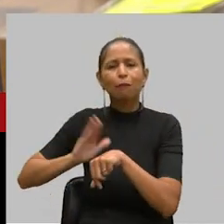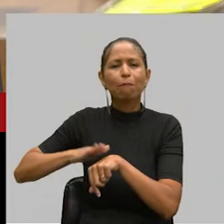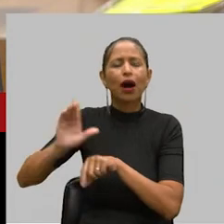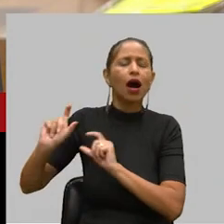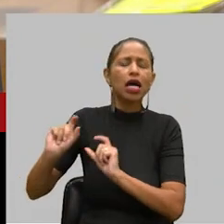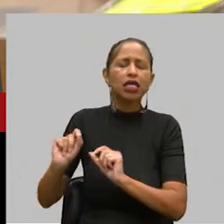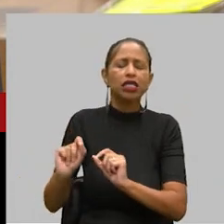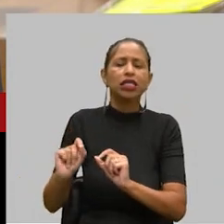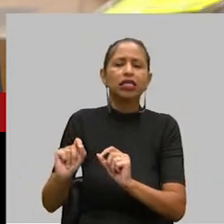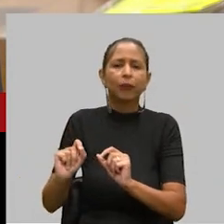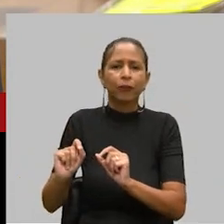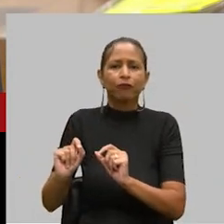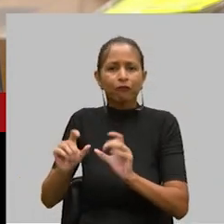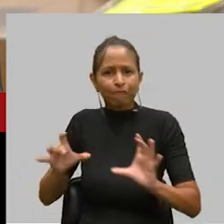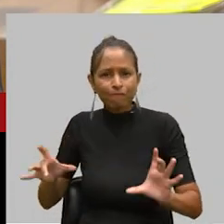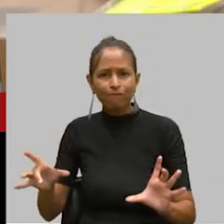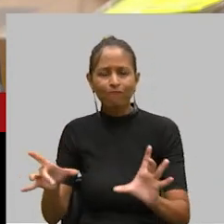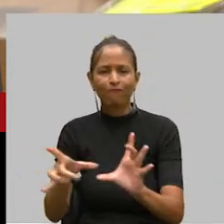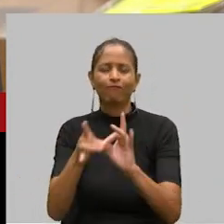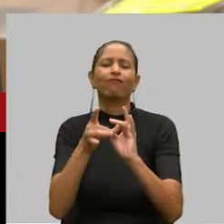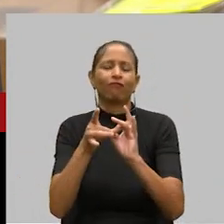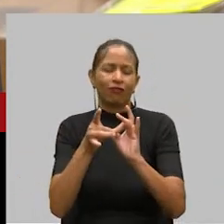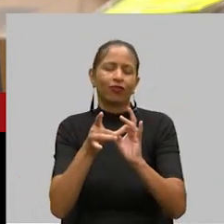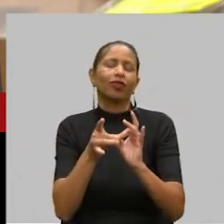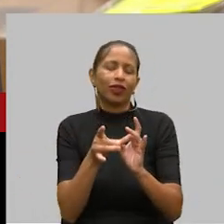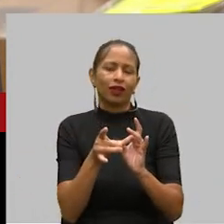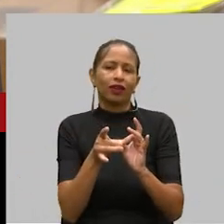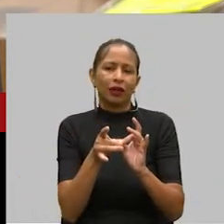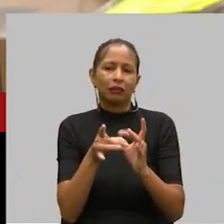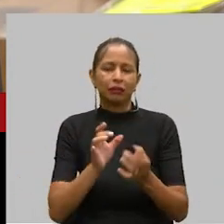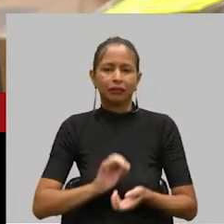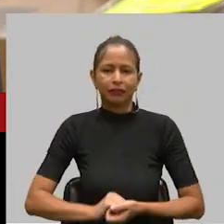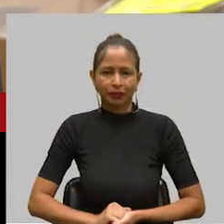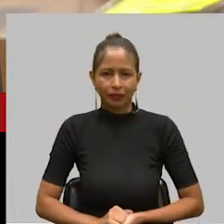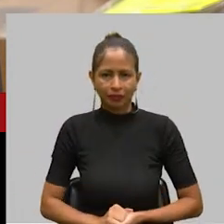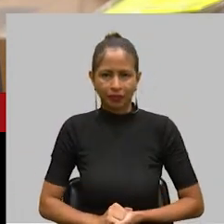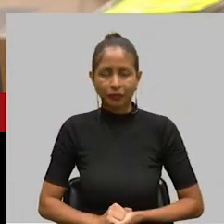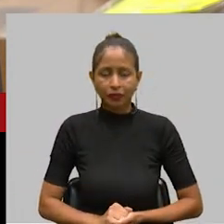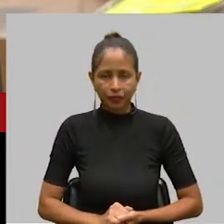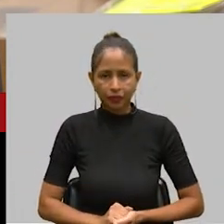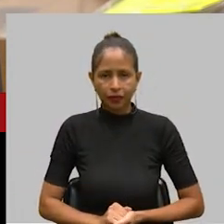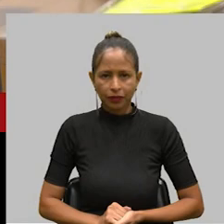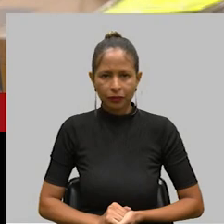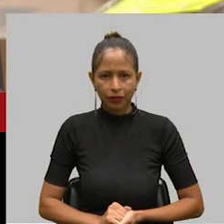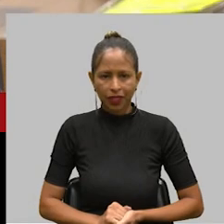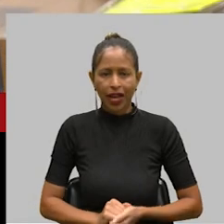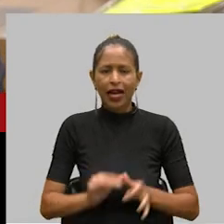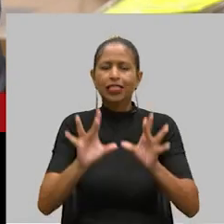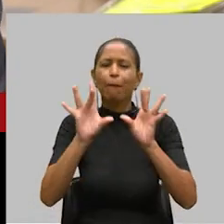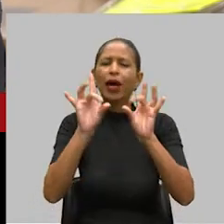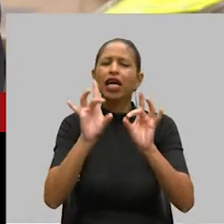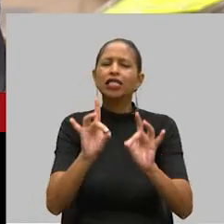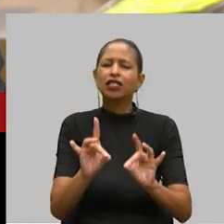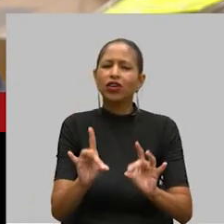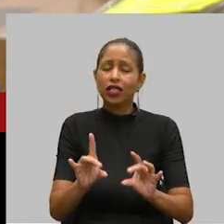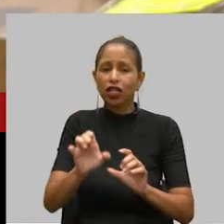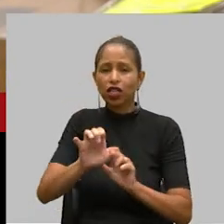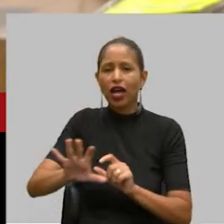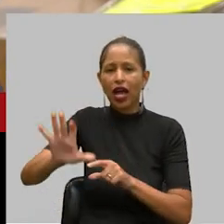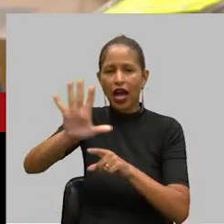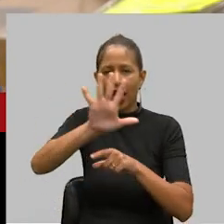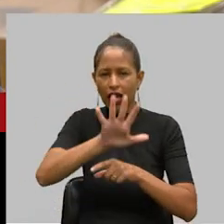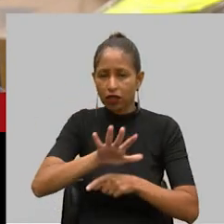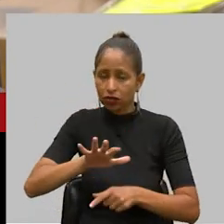eh vinculada a essas eh a eh especificidades regionais não